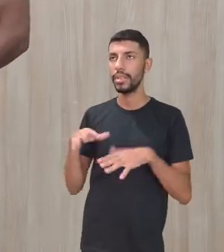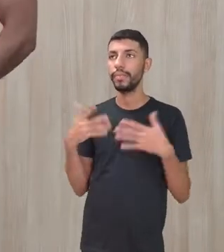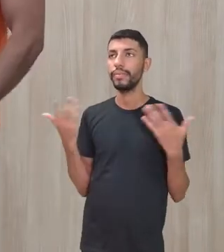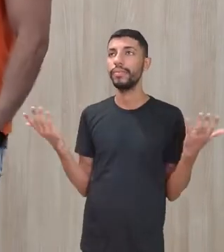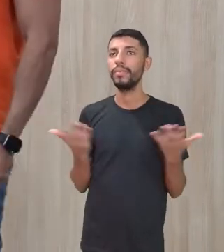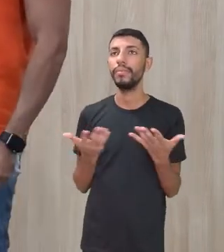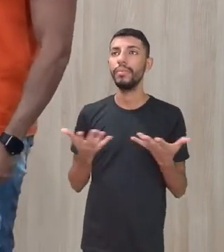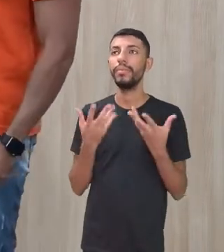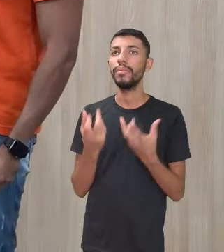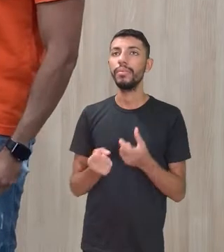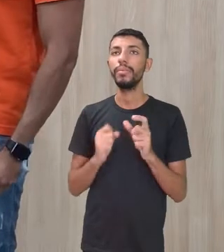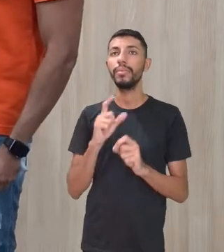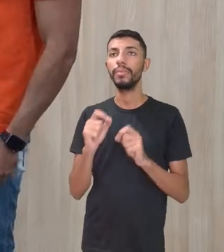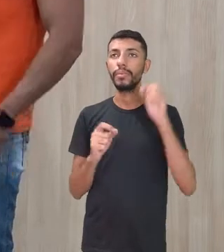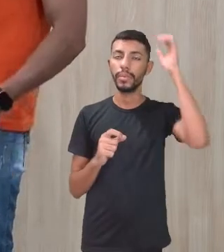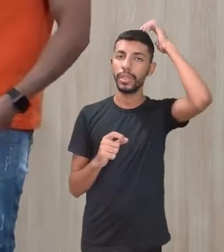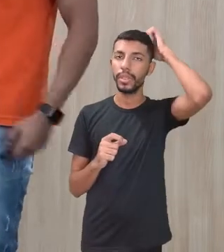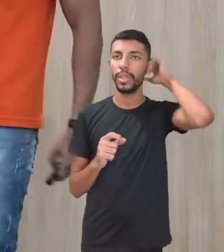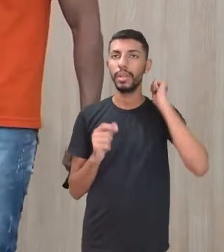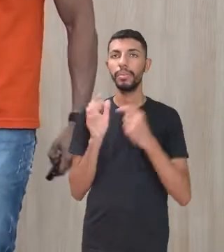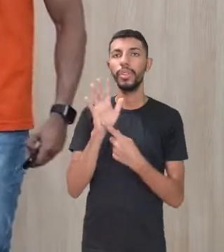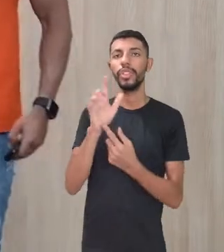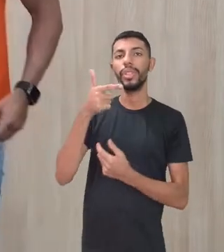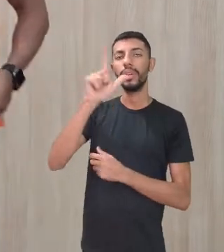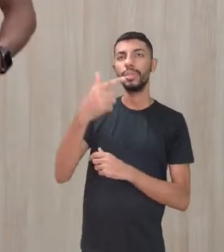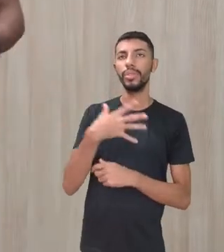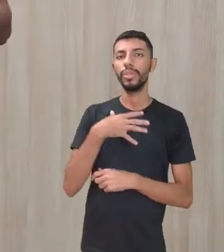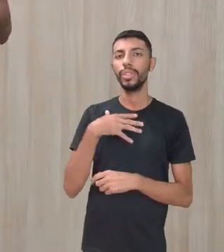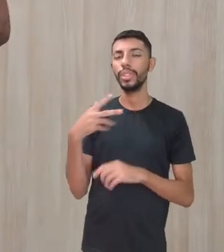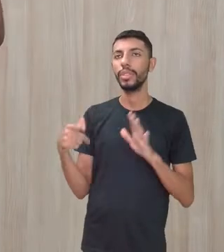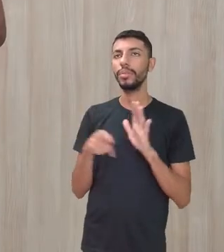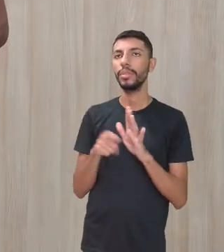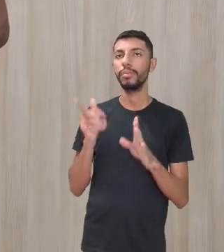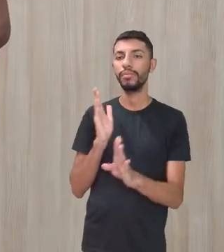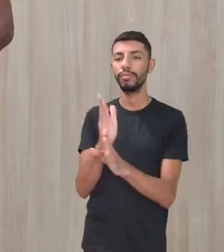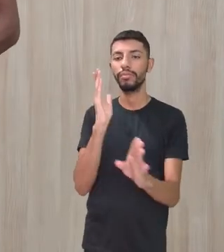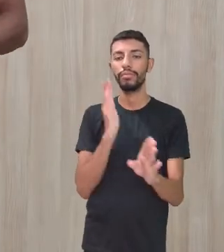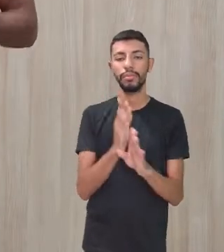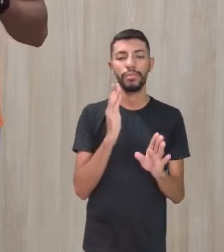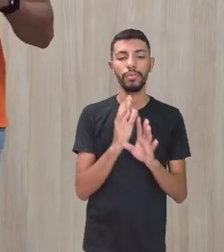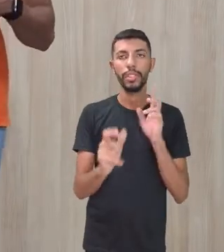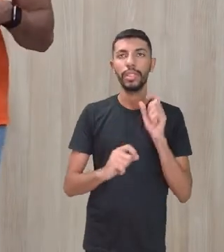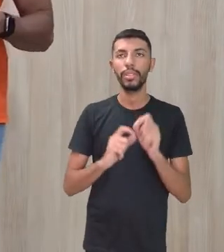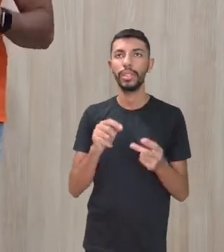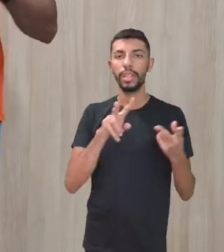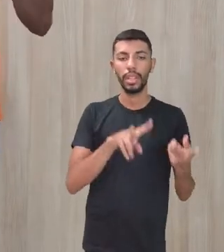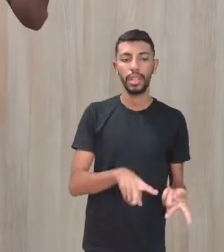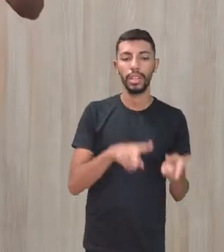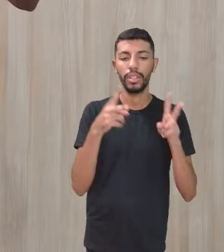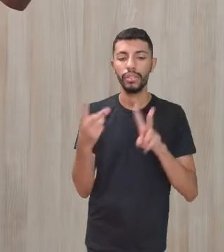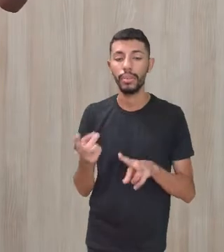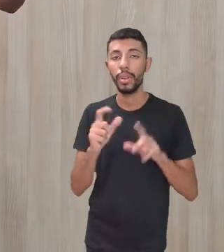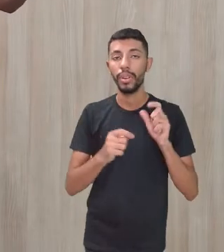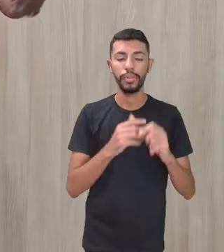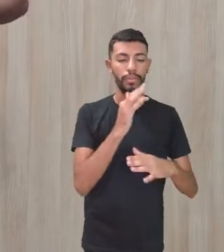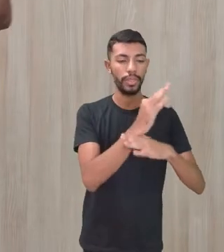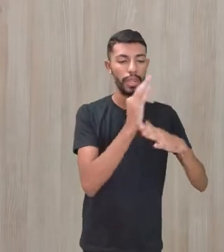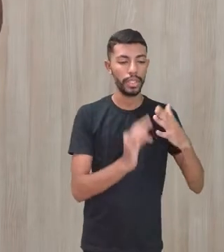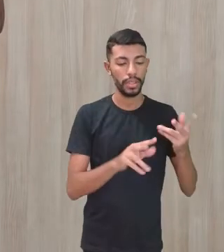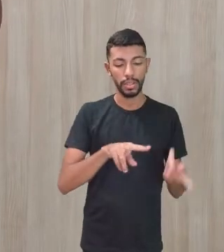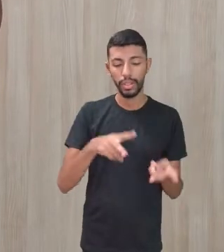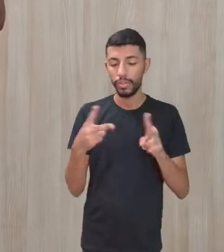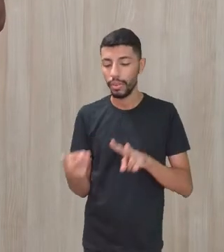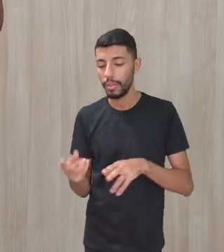agora mostrar uma outra forma de você encontrar, transformar uma fração em um